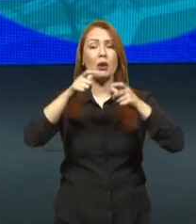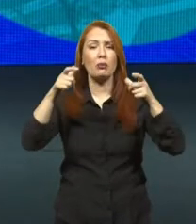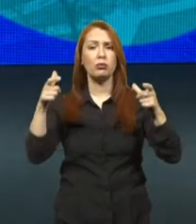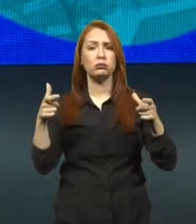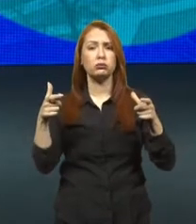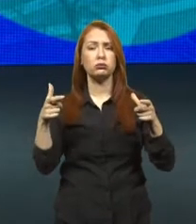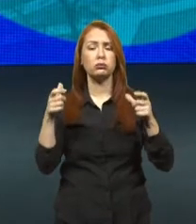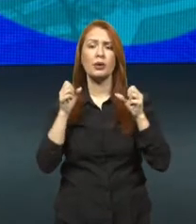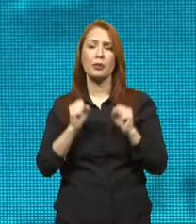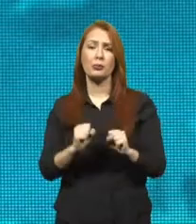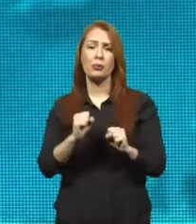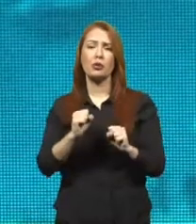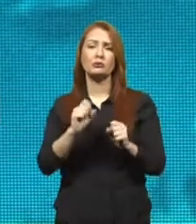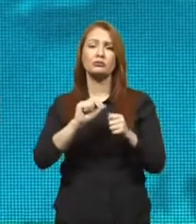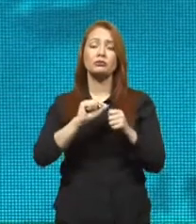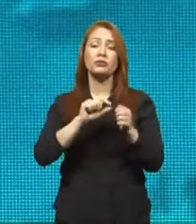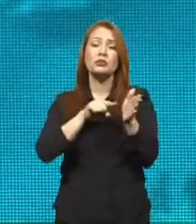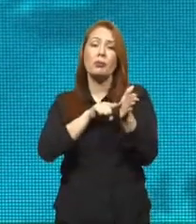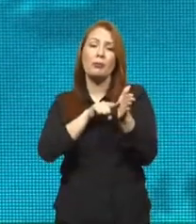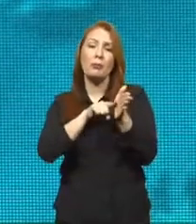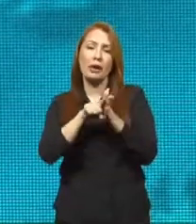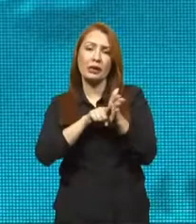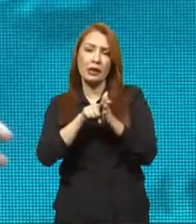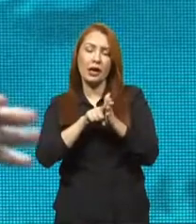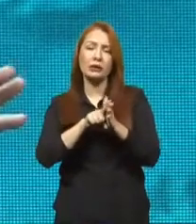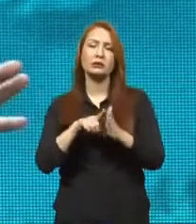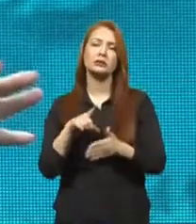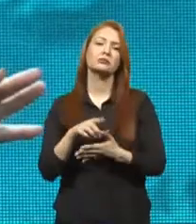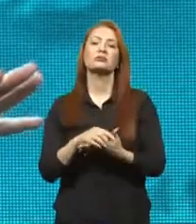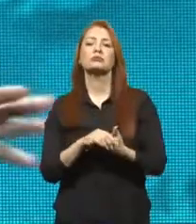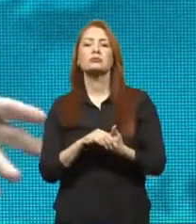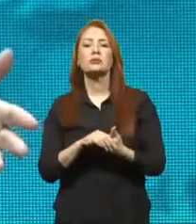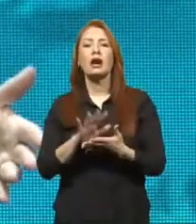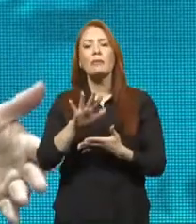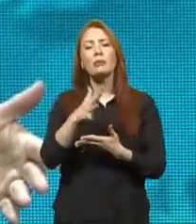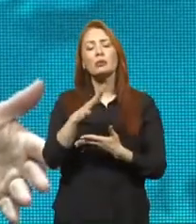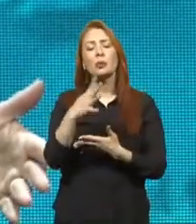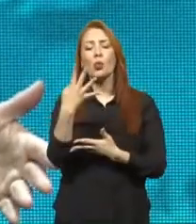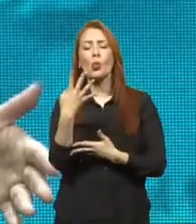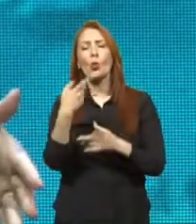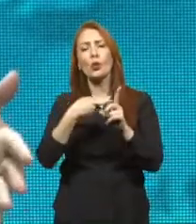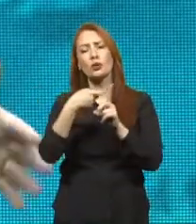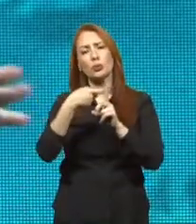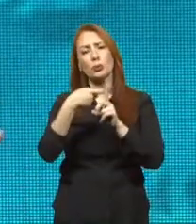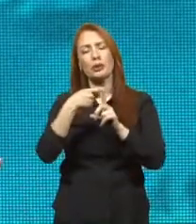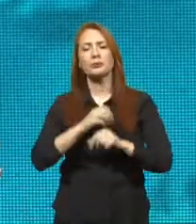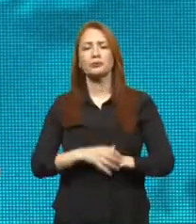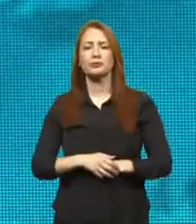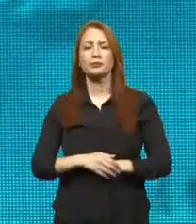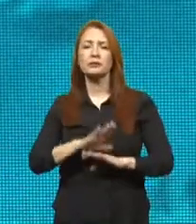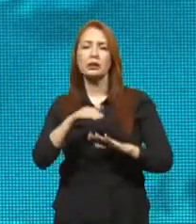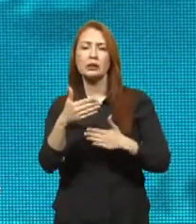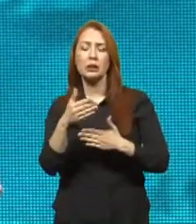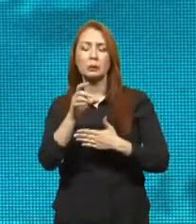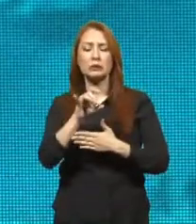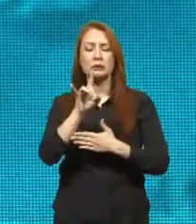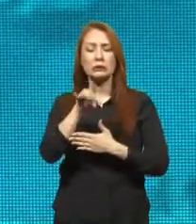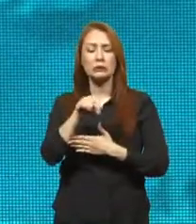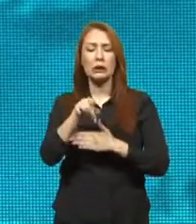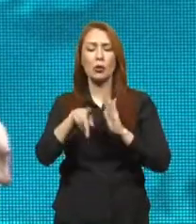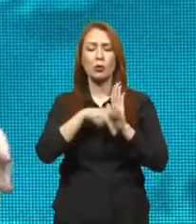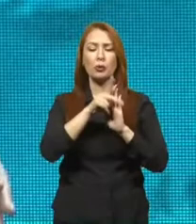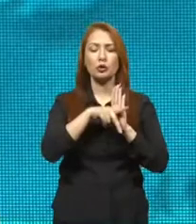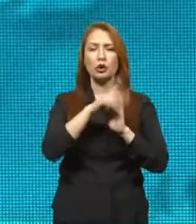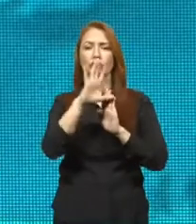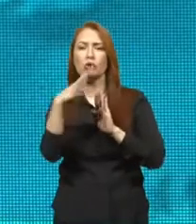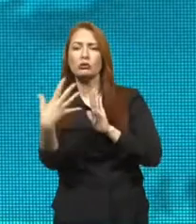gente possa ter uma análise. O nosso processo leva uns 4 meses, mais ou menos. Entendi. Então, se é um projeto que foi aprovado e que